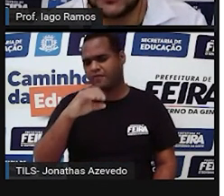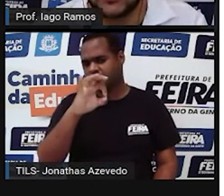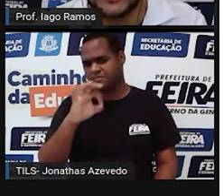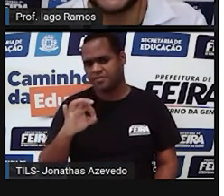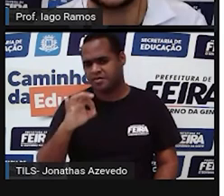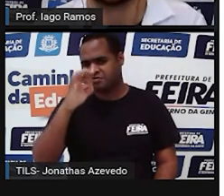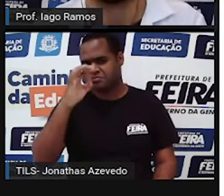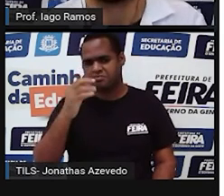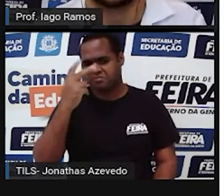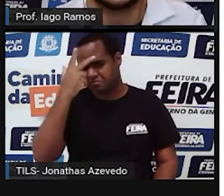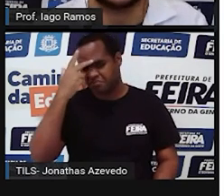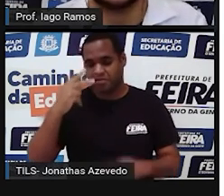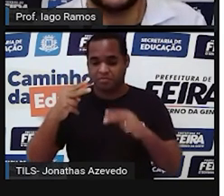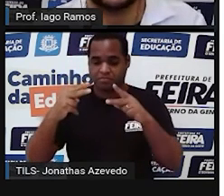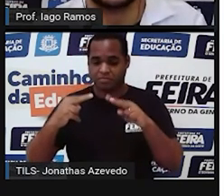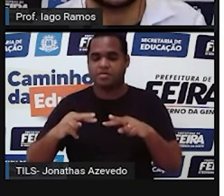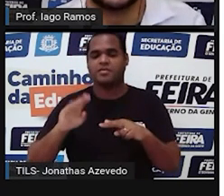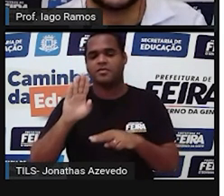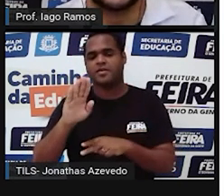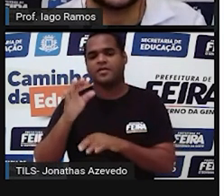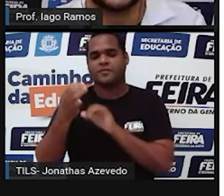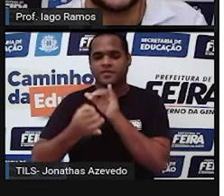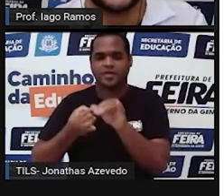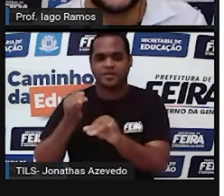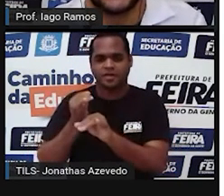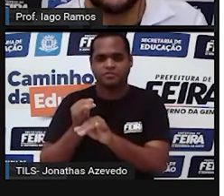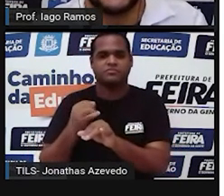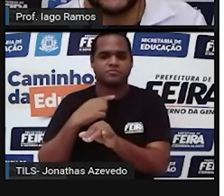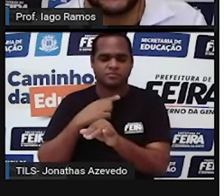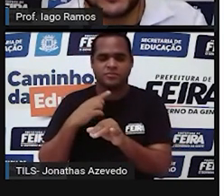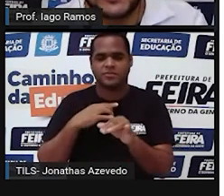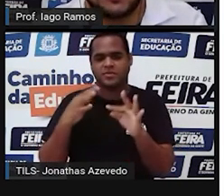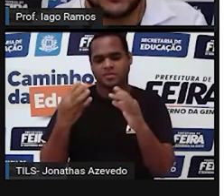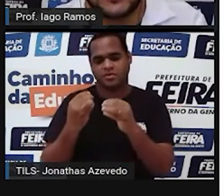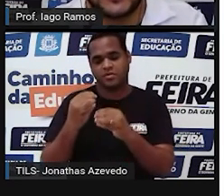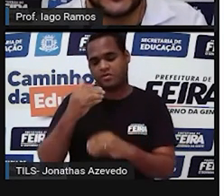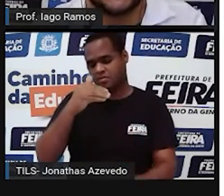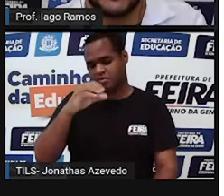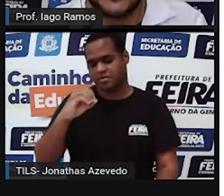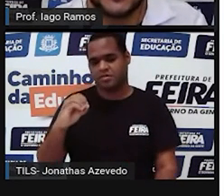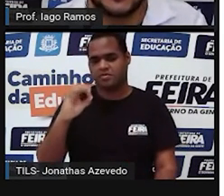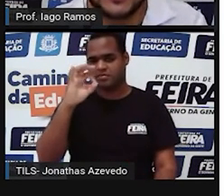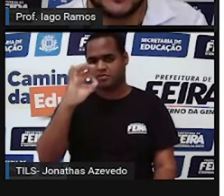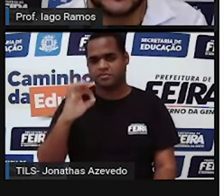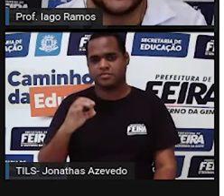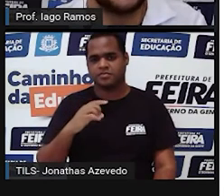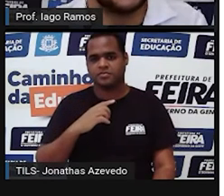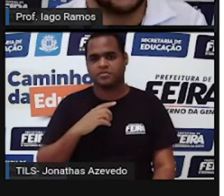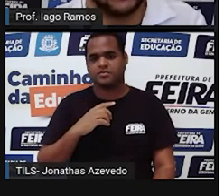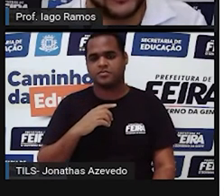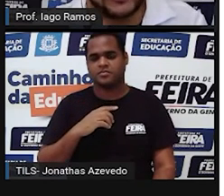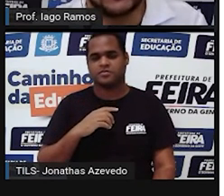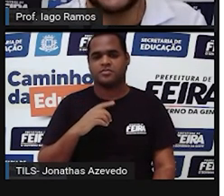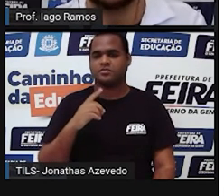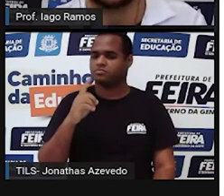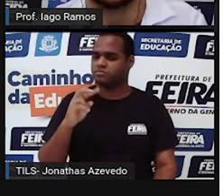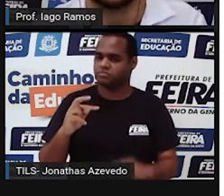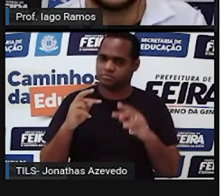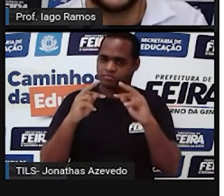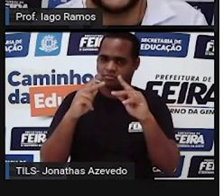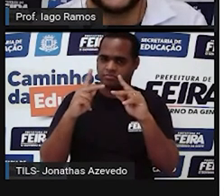das pessoas da classe B usando a internet. Aumentou para 100%. Aliás, para 100% não, aumentou um pouquinho,